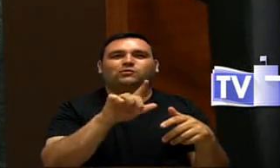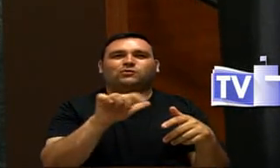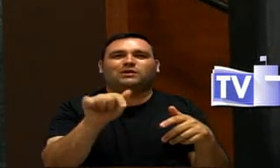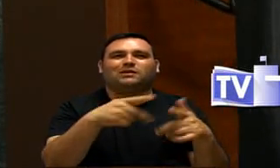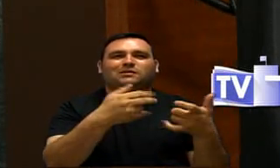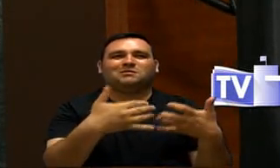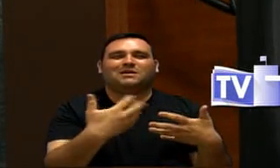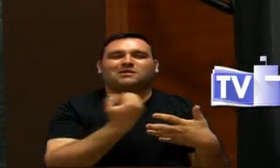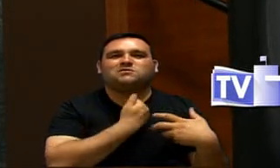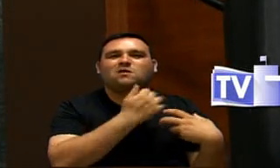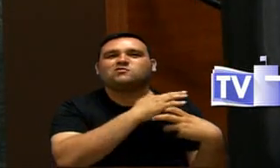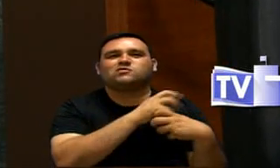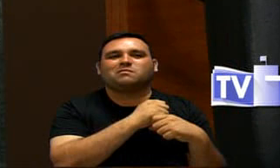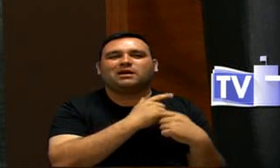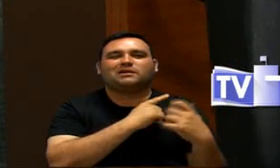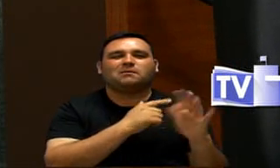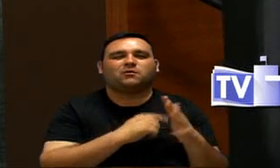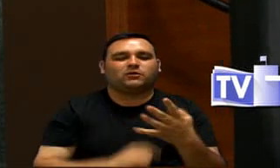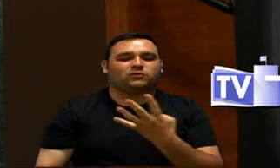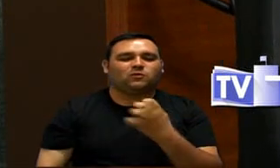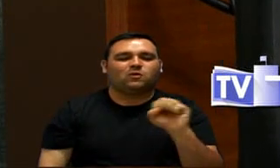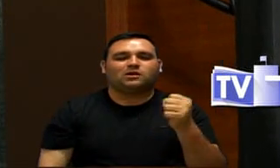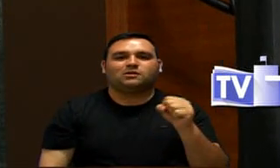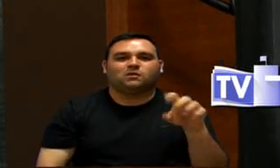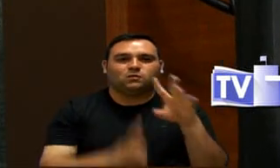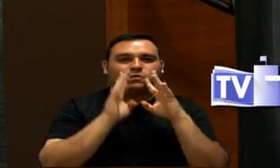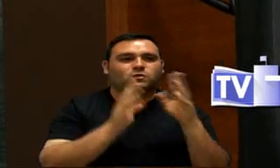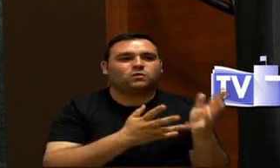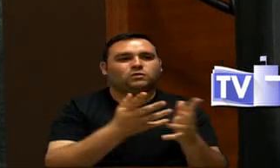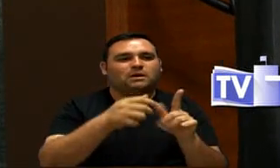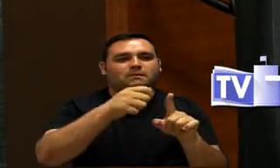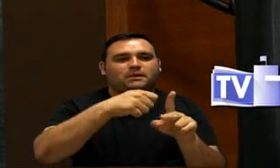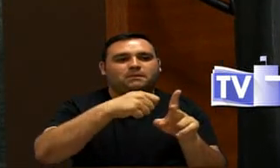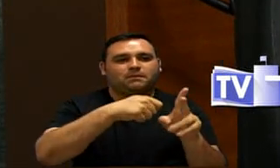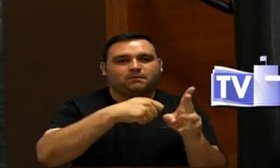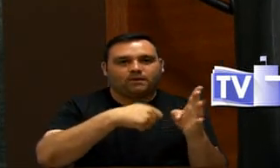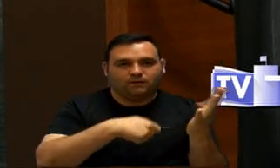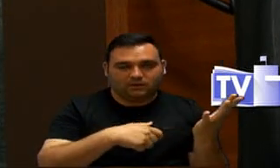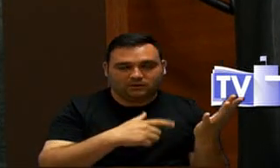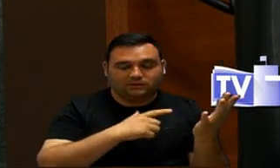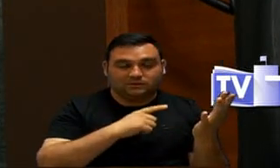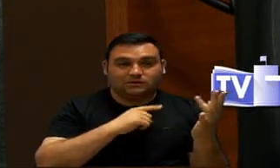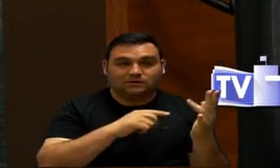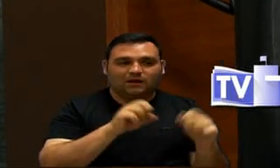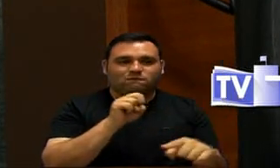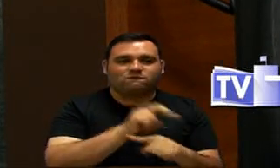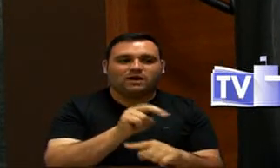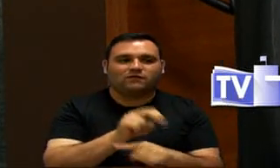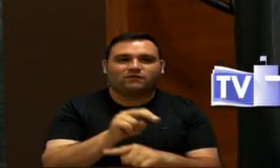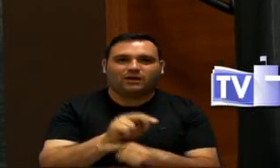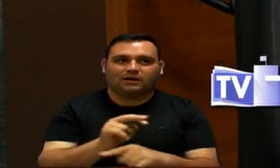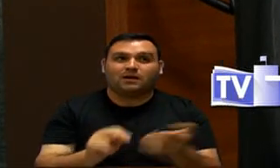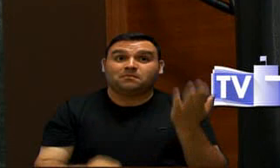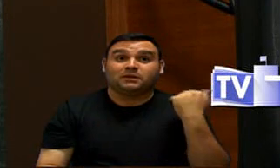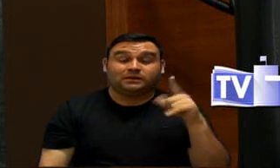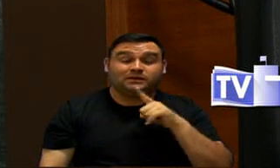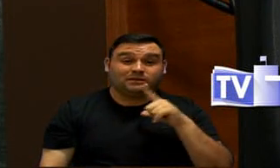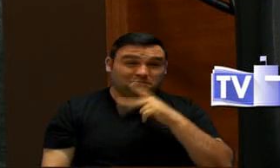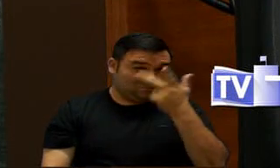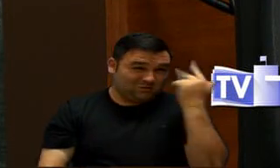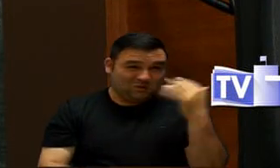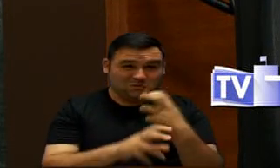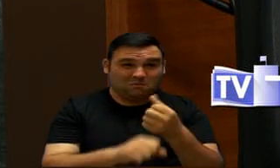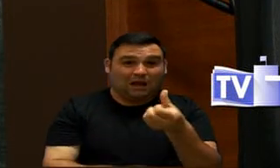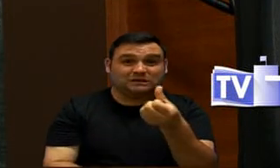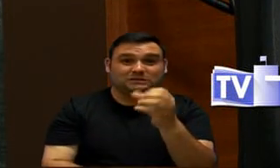números. No Serave, a gente tem um número de 48 atendimentos por mês. Vagas. Já cheguei a atender 60 por